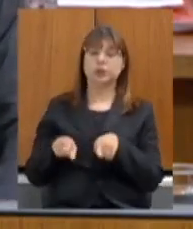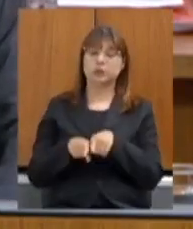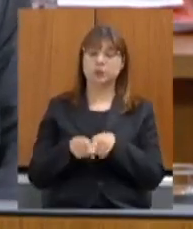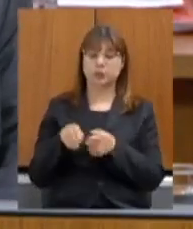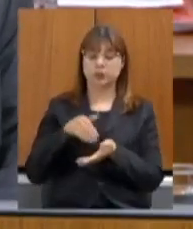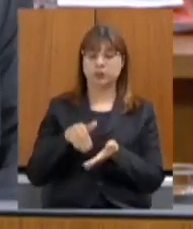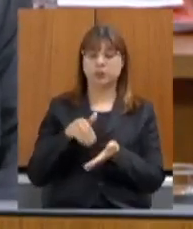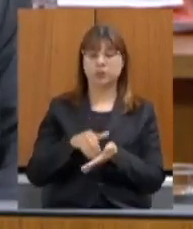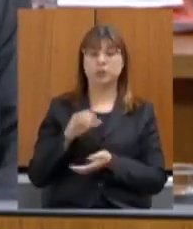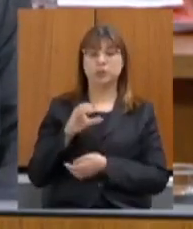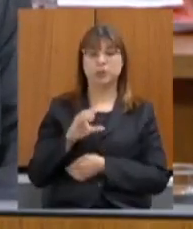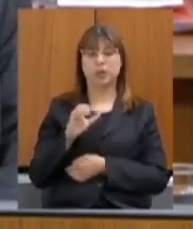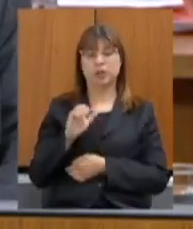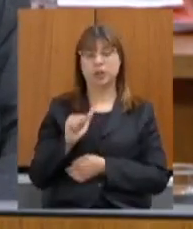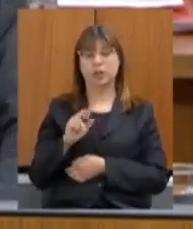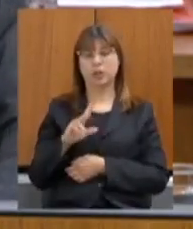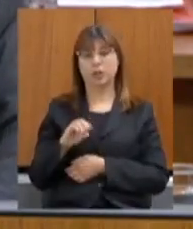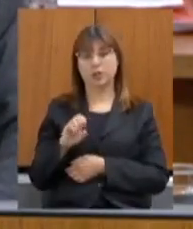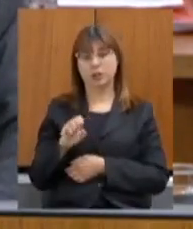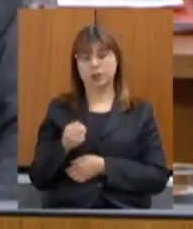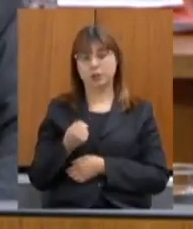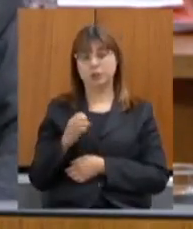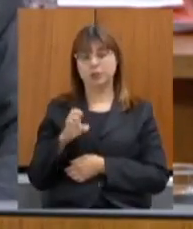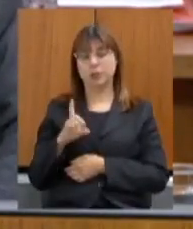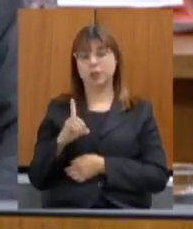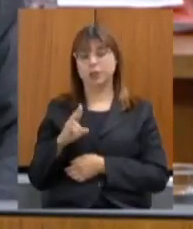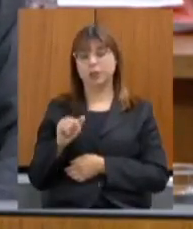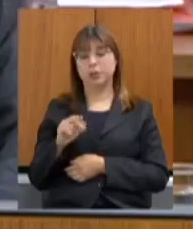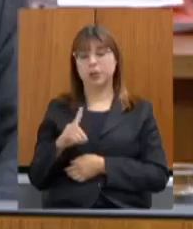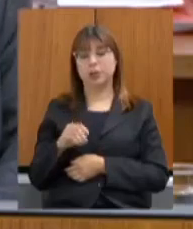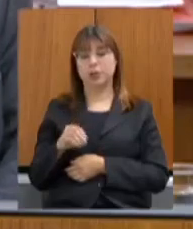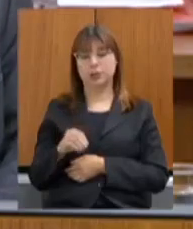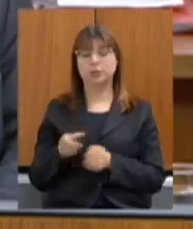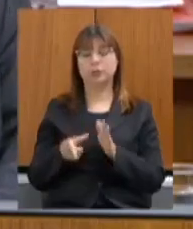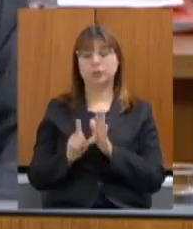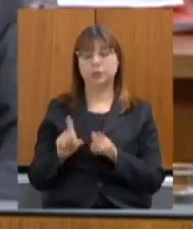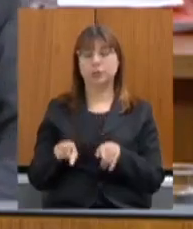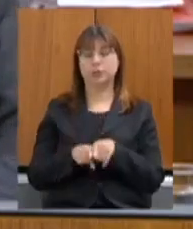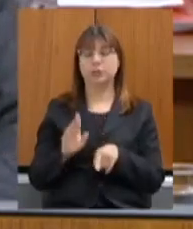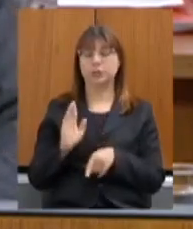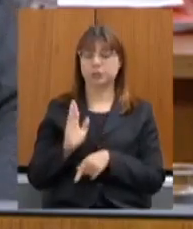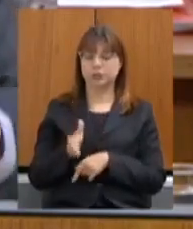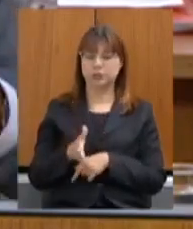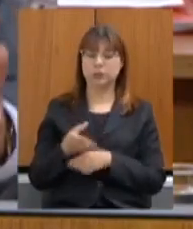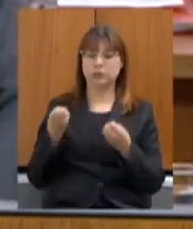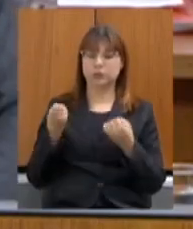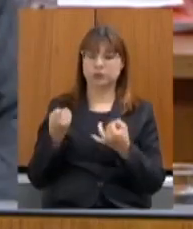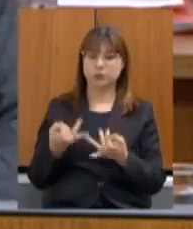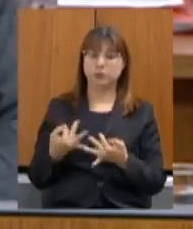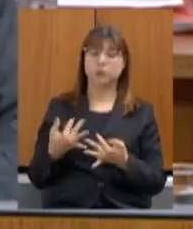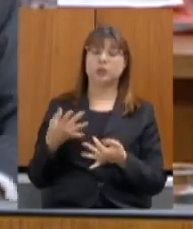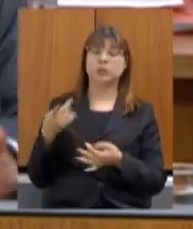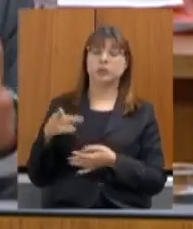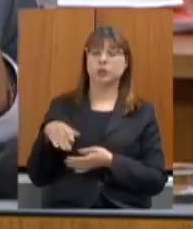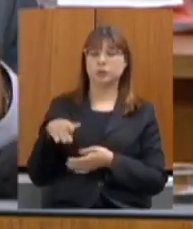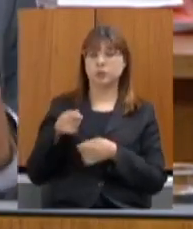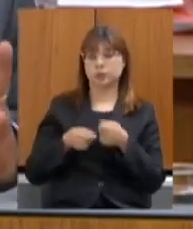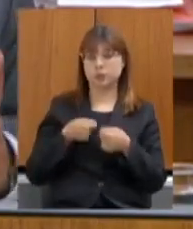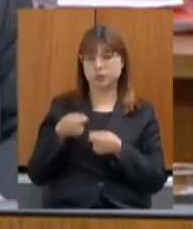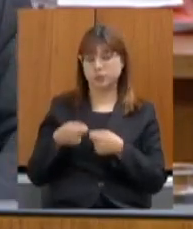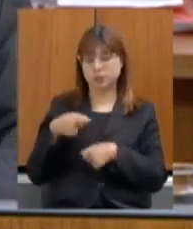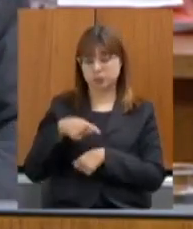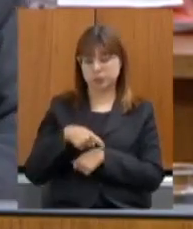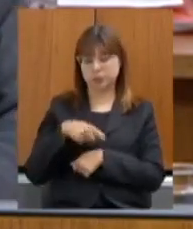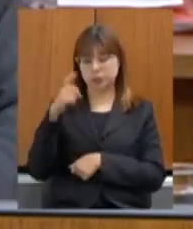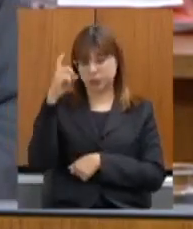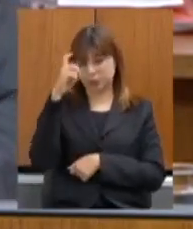esteve conosco, Carlos Eduardo, que esteve conosco também, prestando contas da sua administração num momento difícil